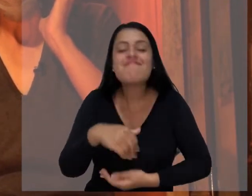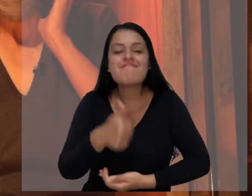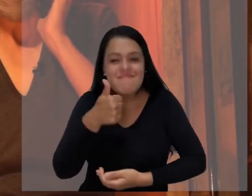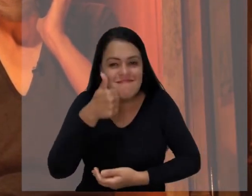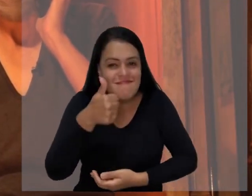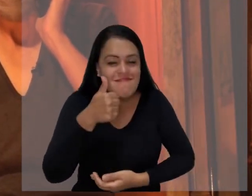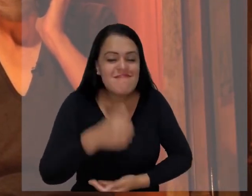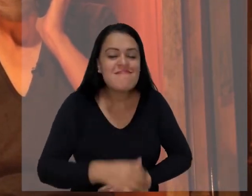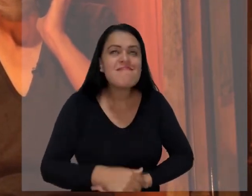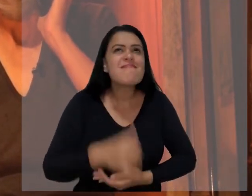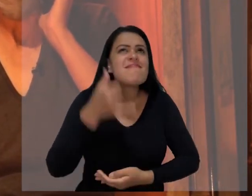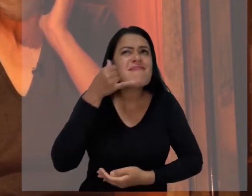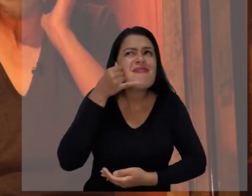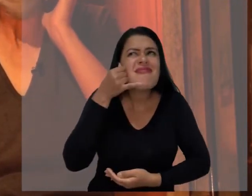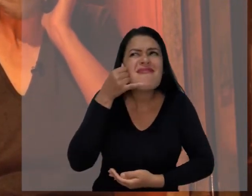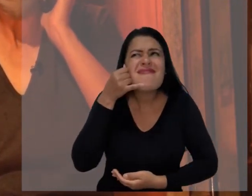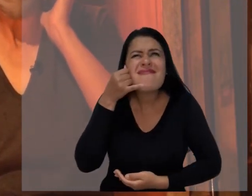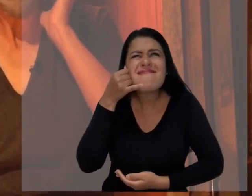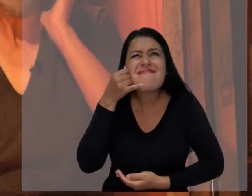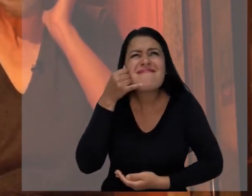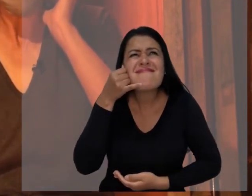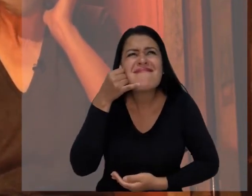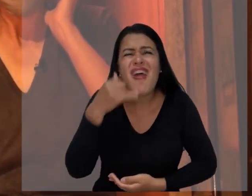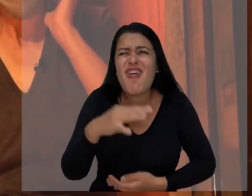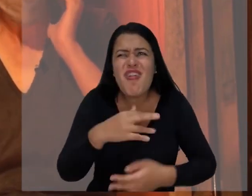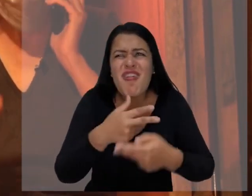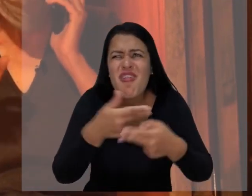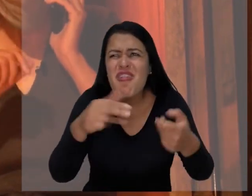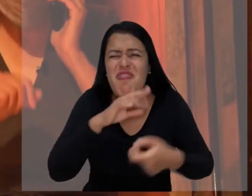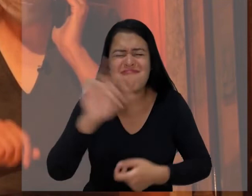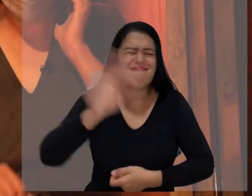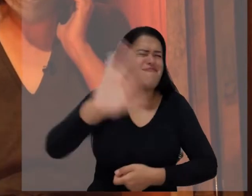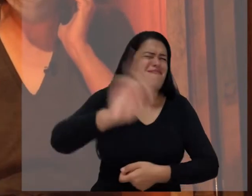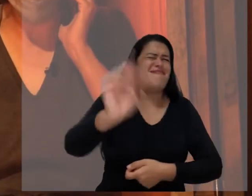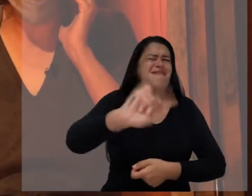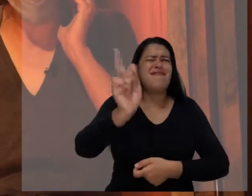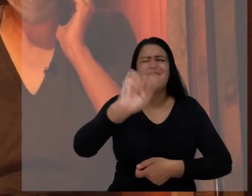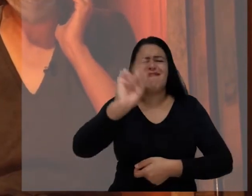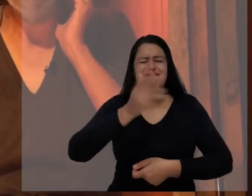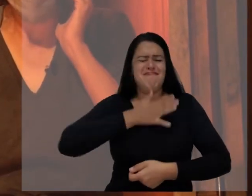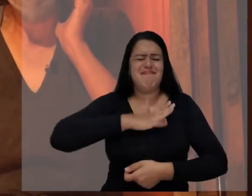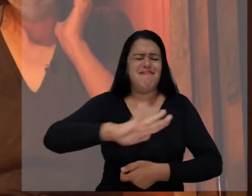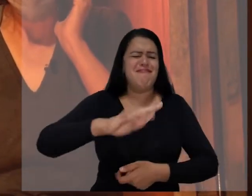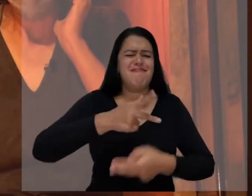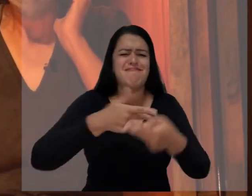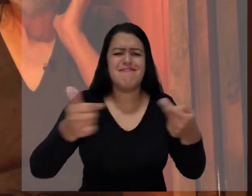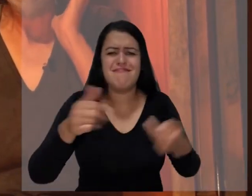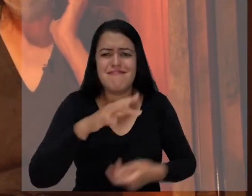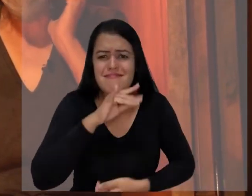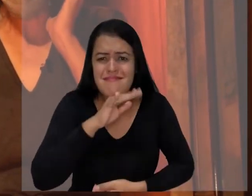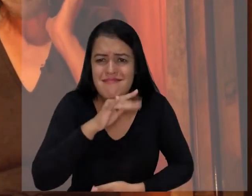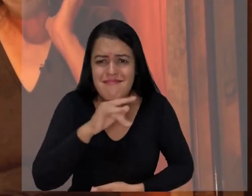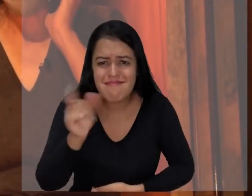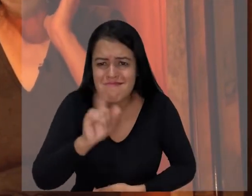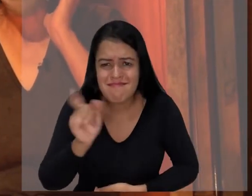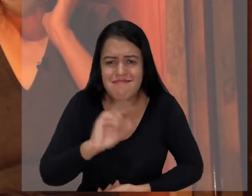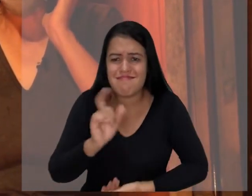Ah? Não é coisa ruim, não. Eu também não gosto de coisa ruim.